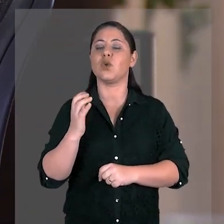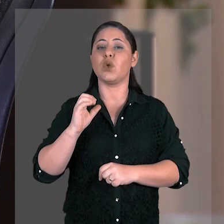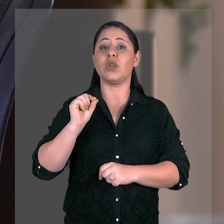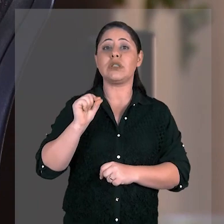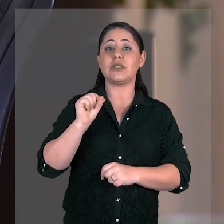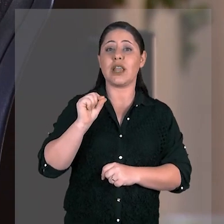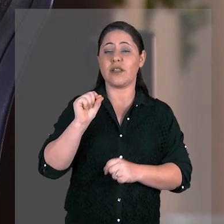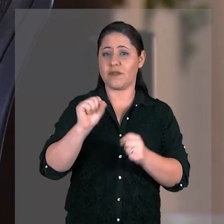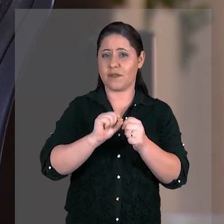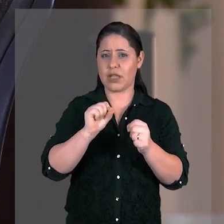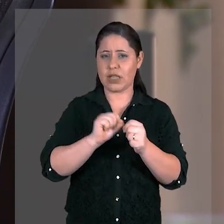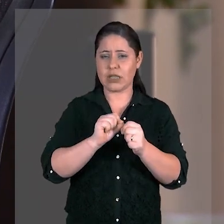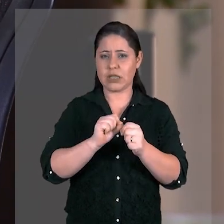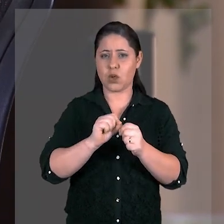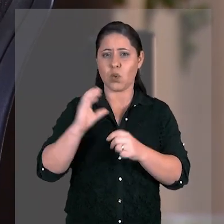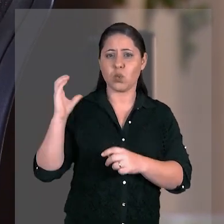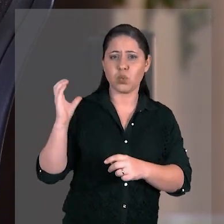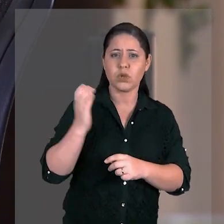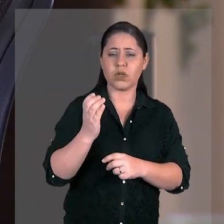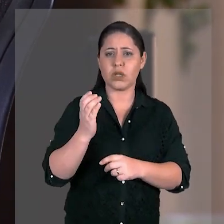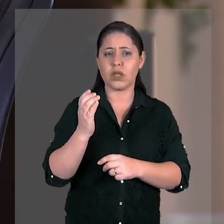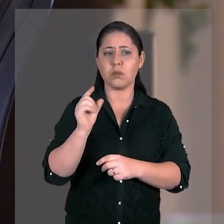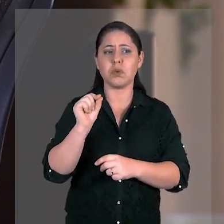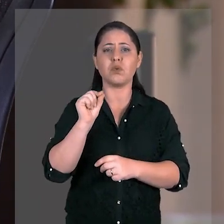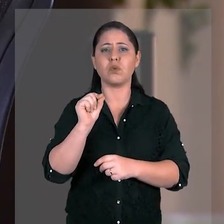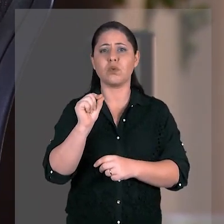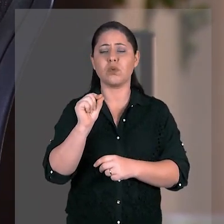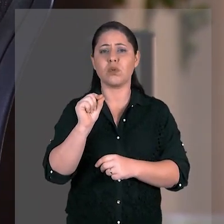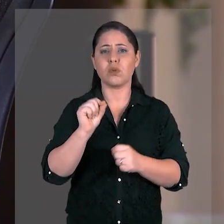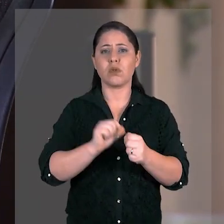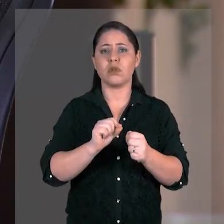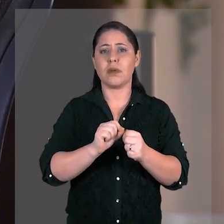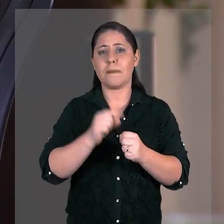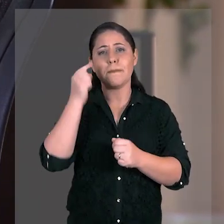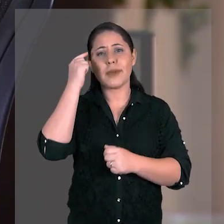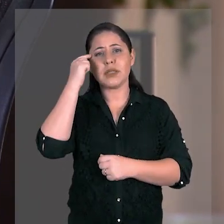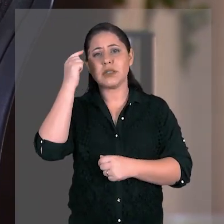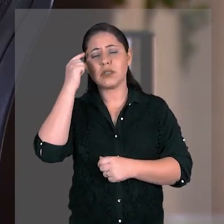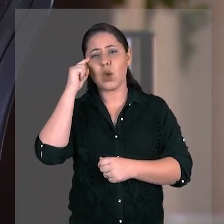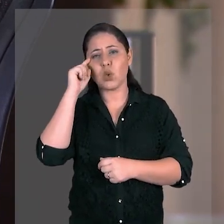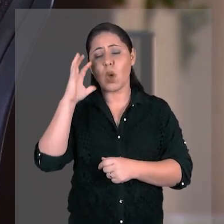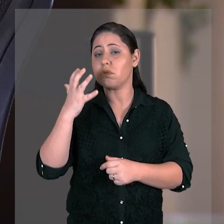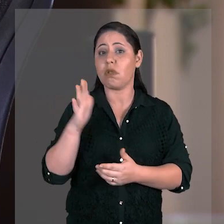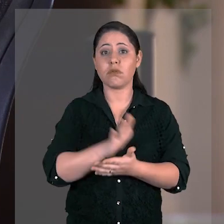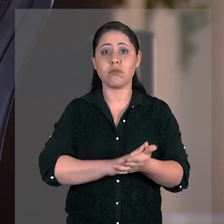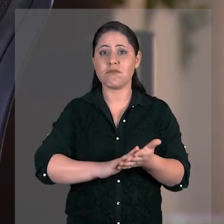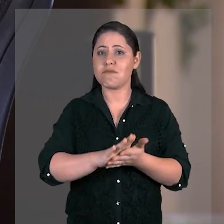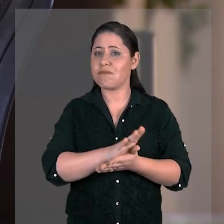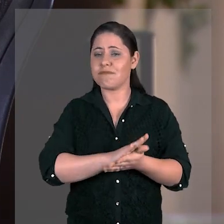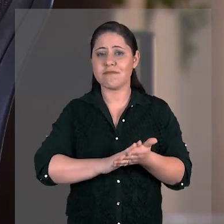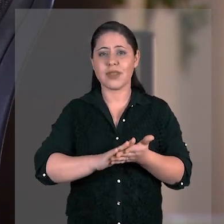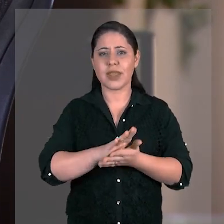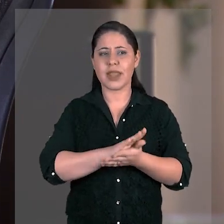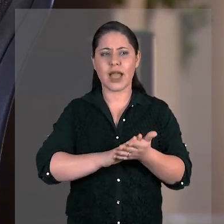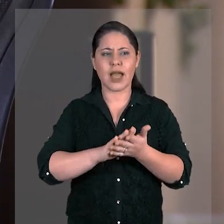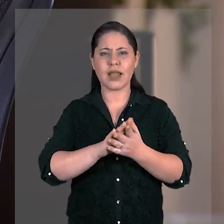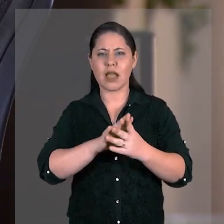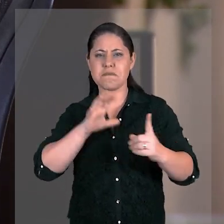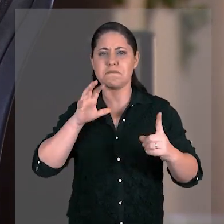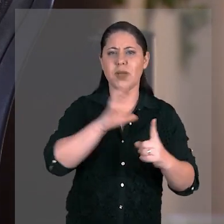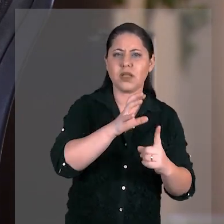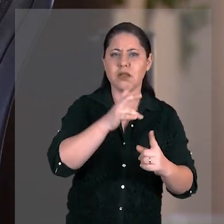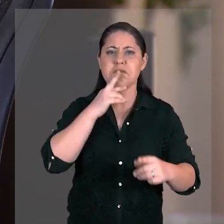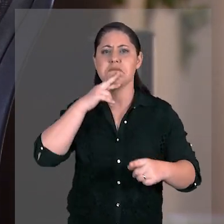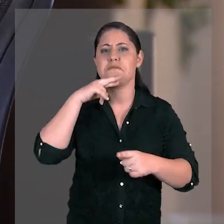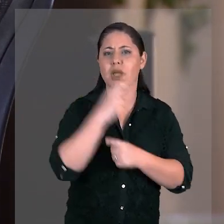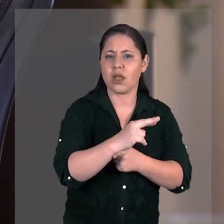isso? Aí elas vão praticar o ato, né? O crime em si, ameaçando,